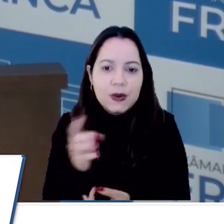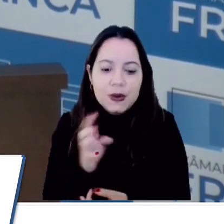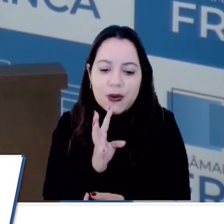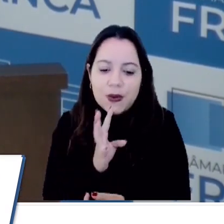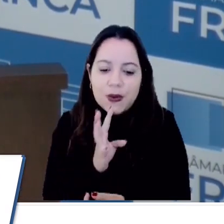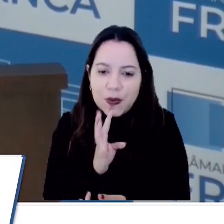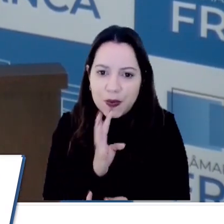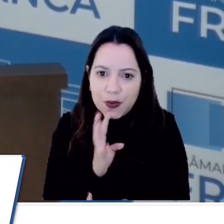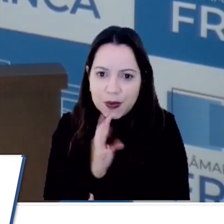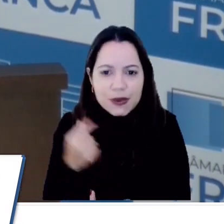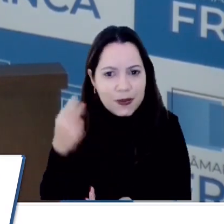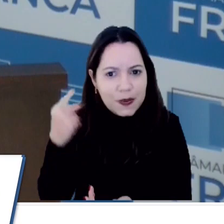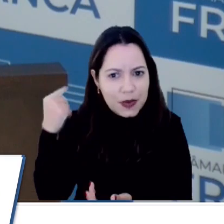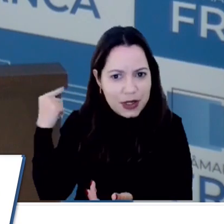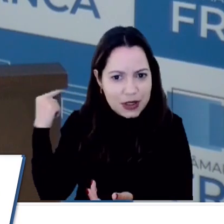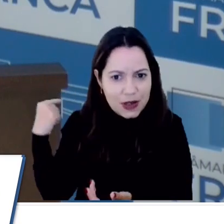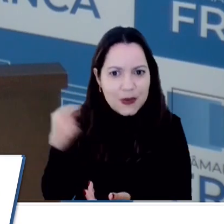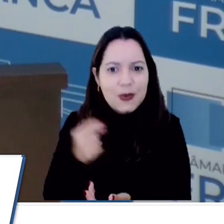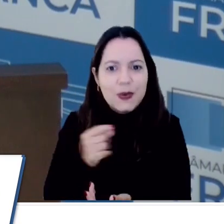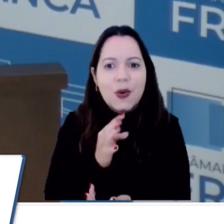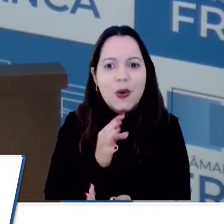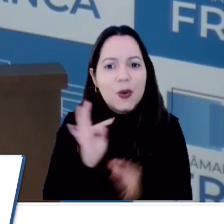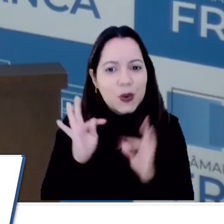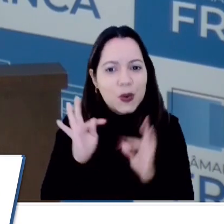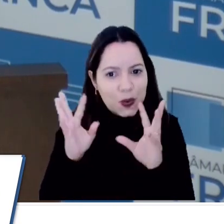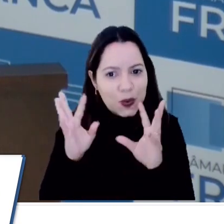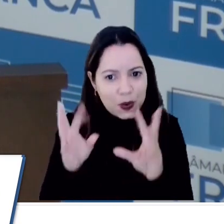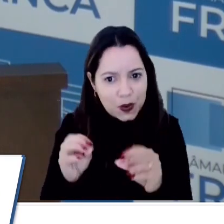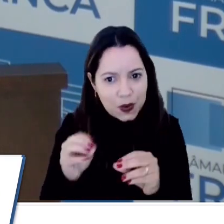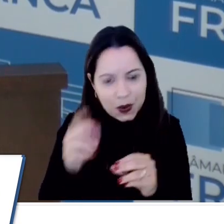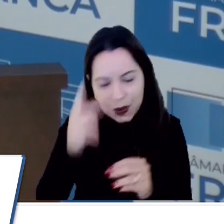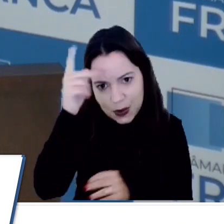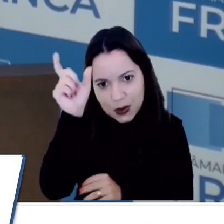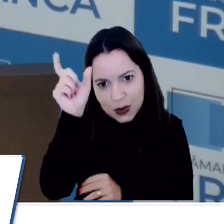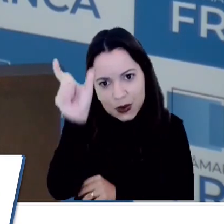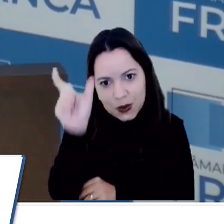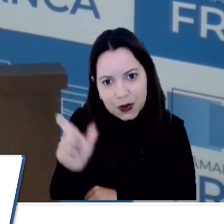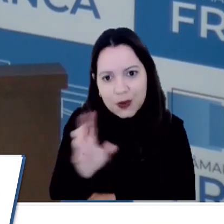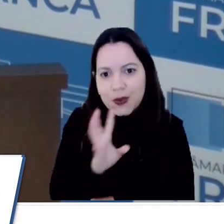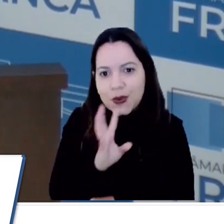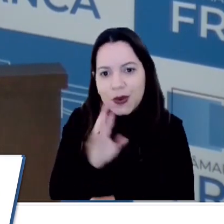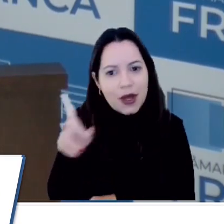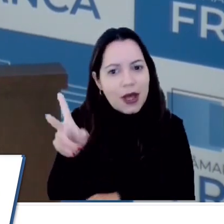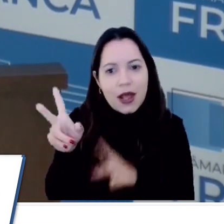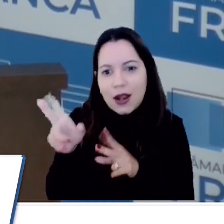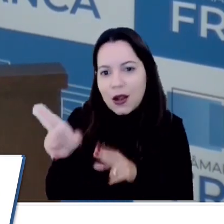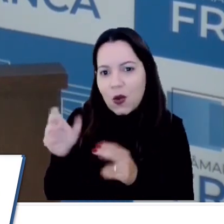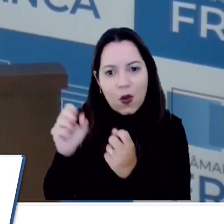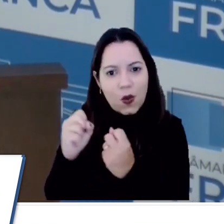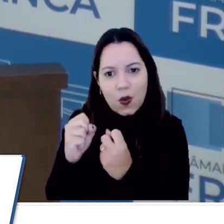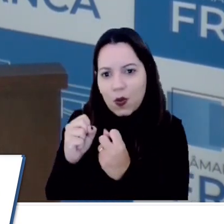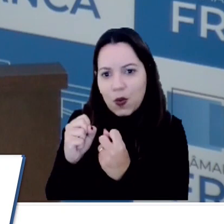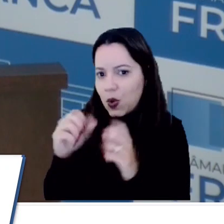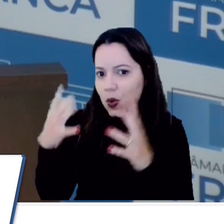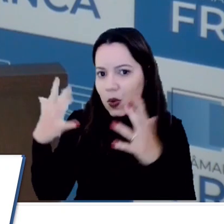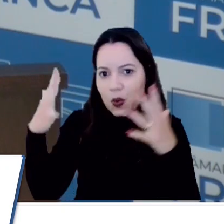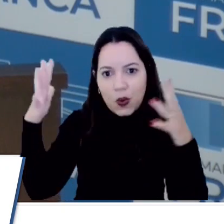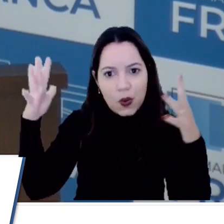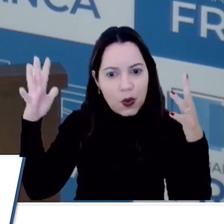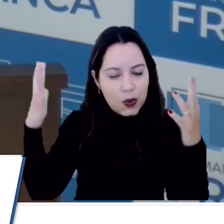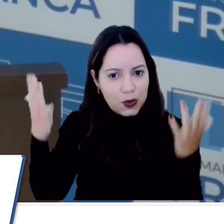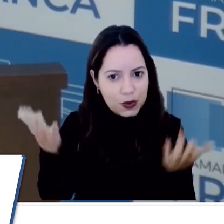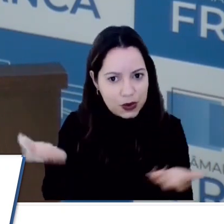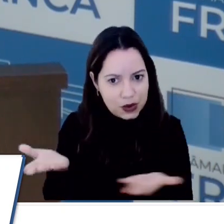quando eu a conheci, todos os que a conheceram, ela trazia luz para a vida da gente. Uma pessoa